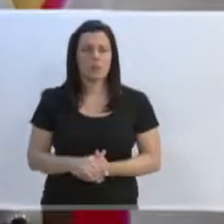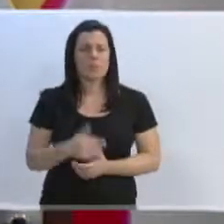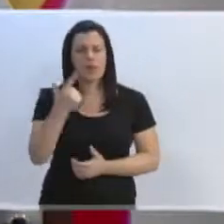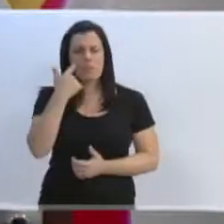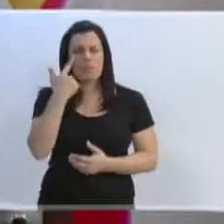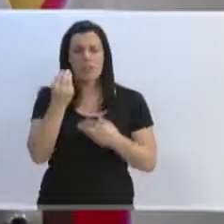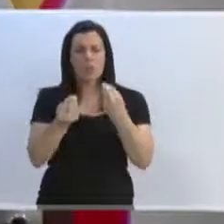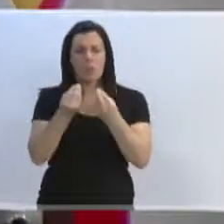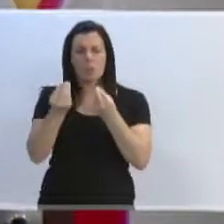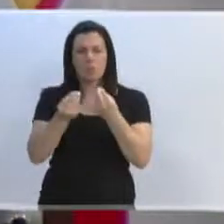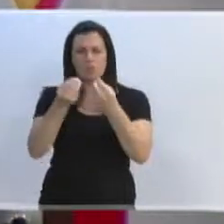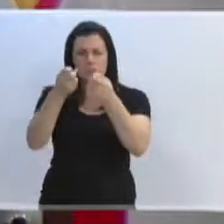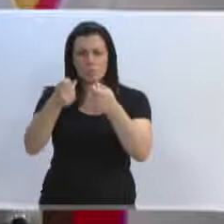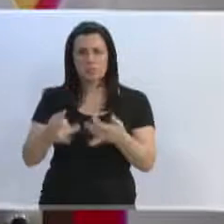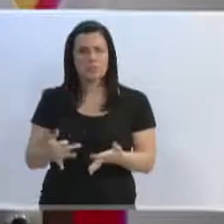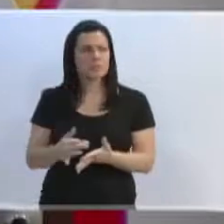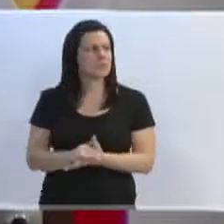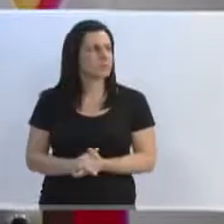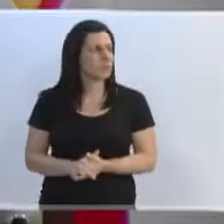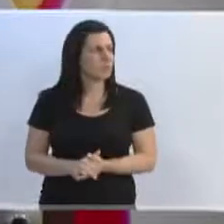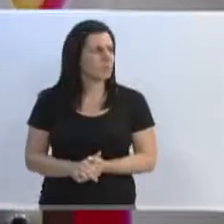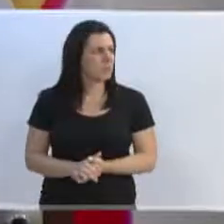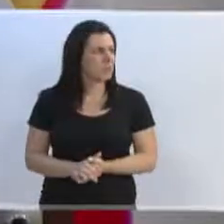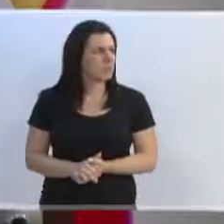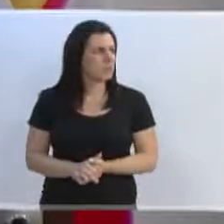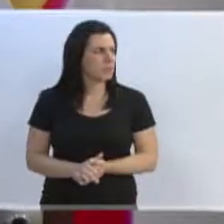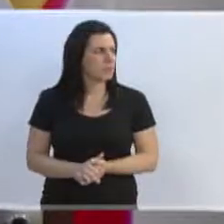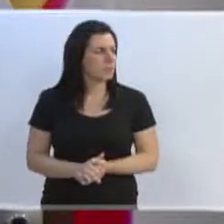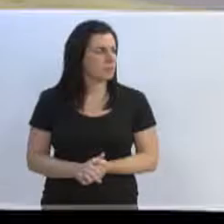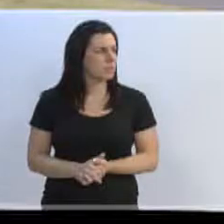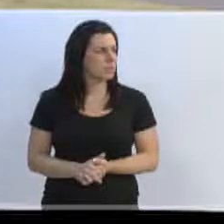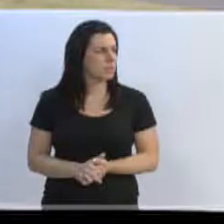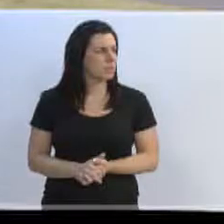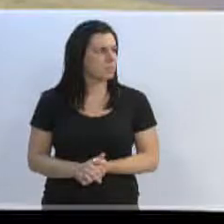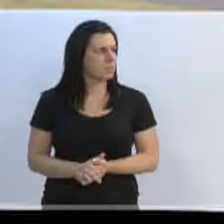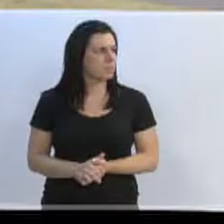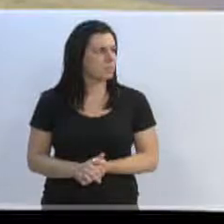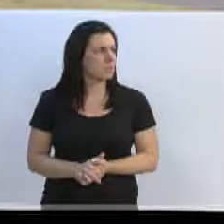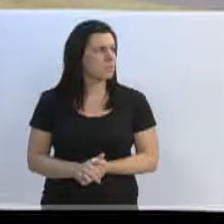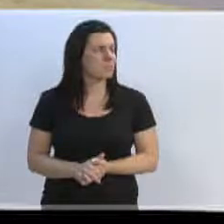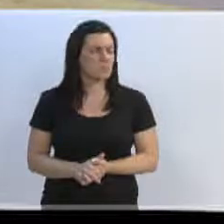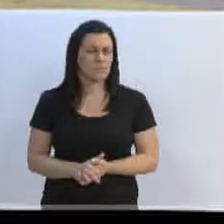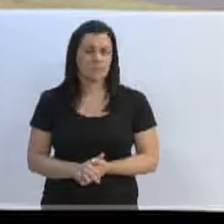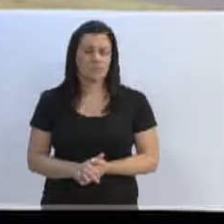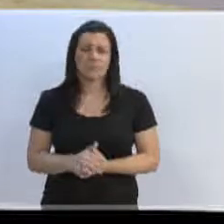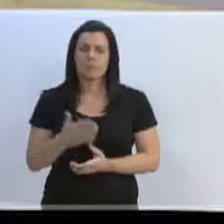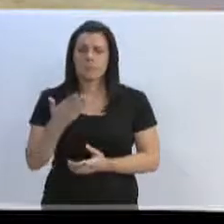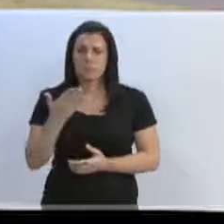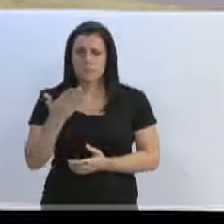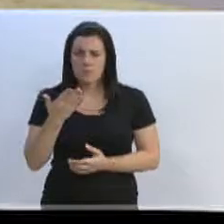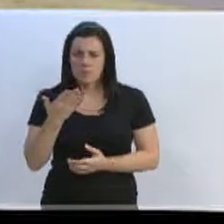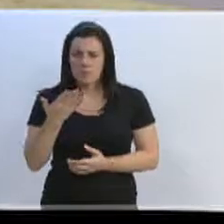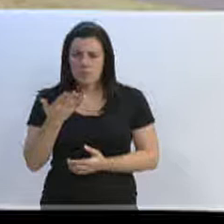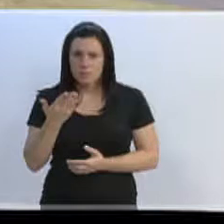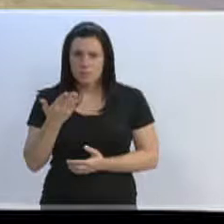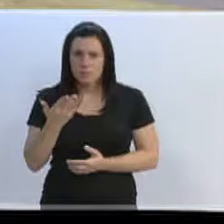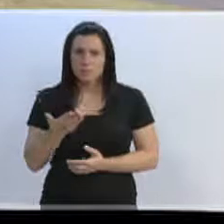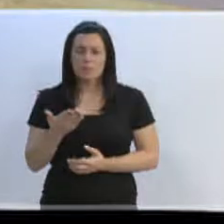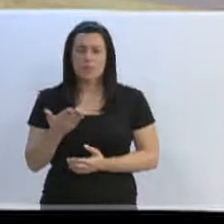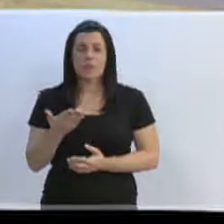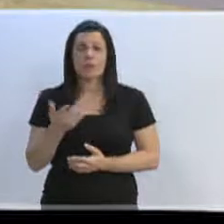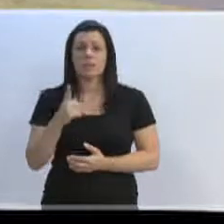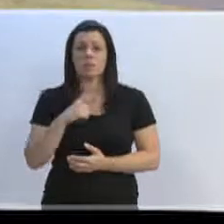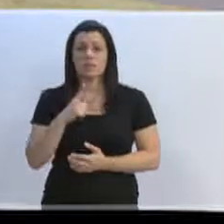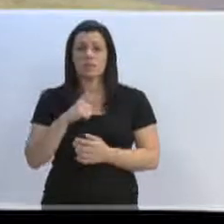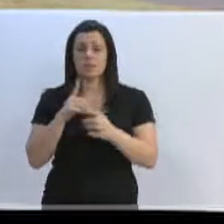noção do que eu estou falando. Por gentileza, aquela a faixa ali da rua Catarina, isso. Nesse cruzamento, uma faixa que